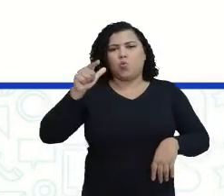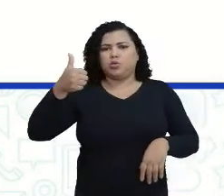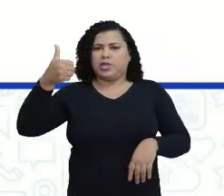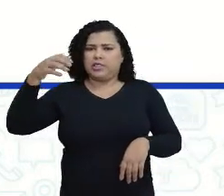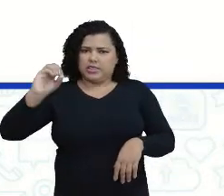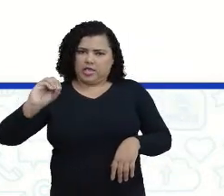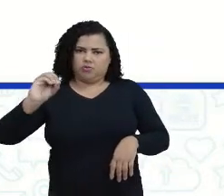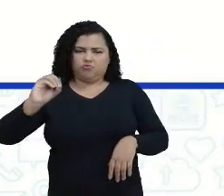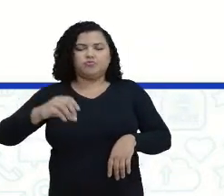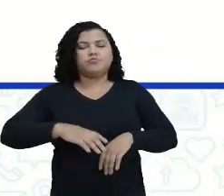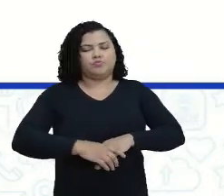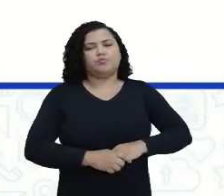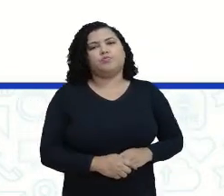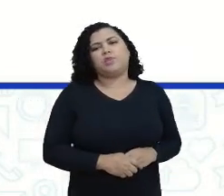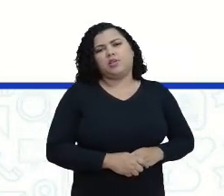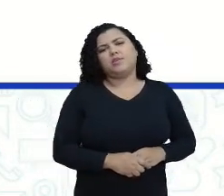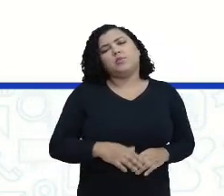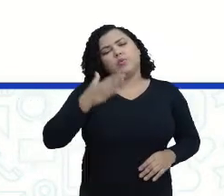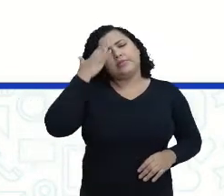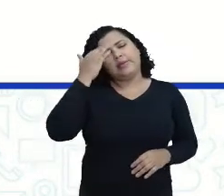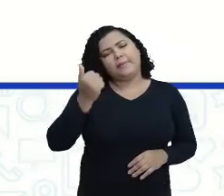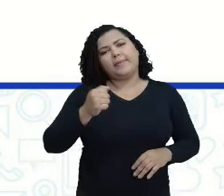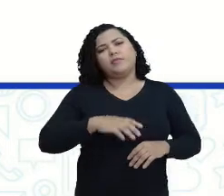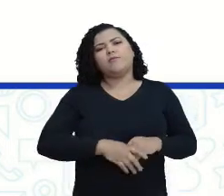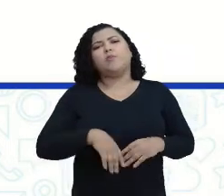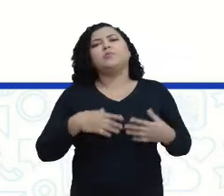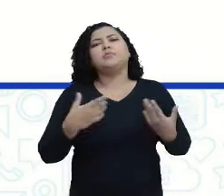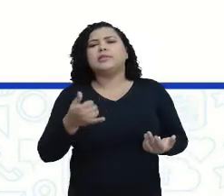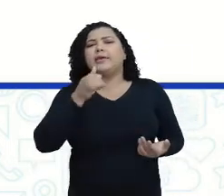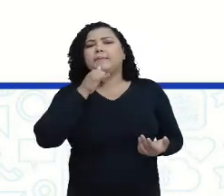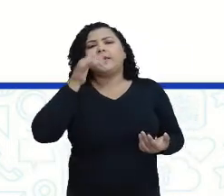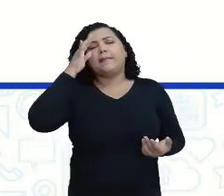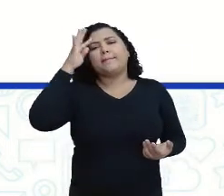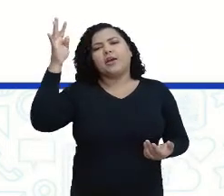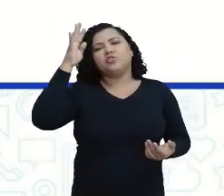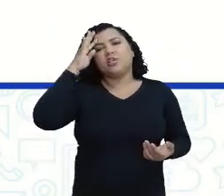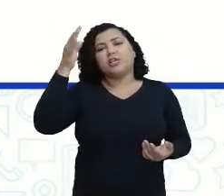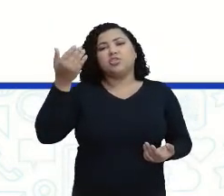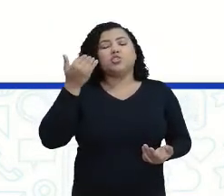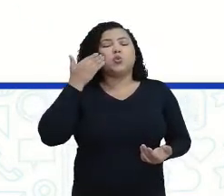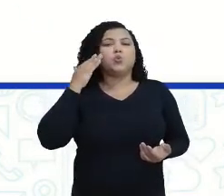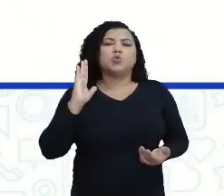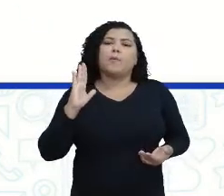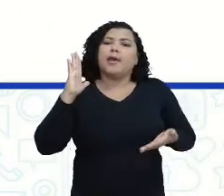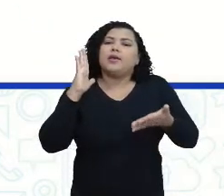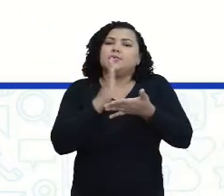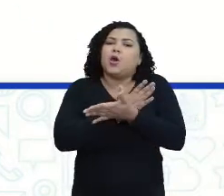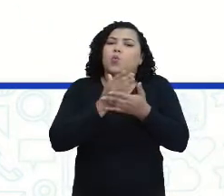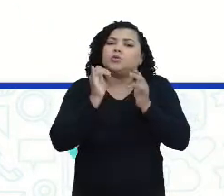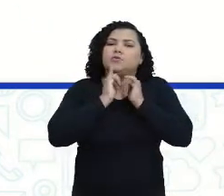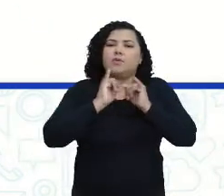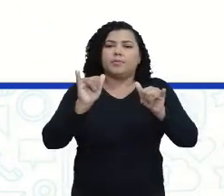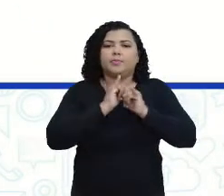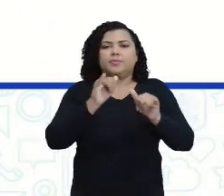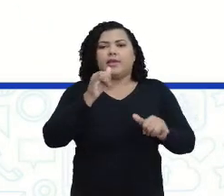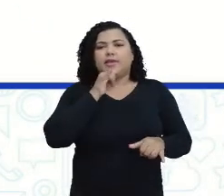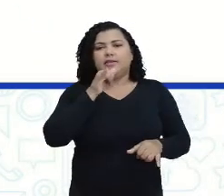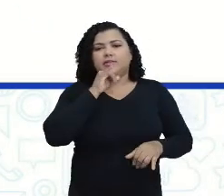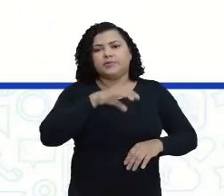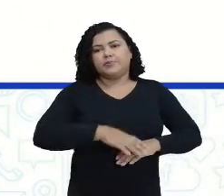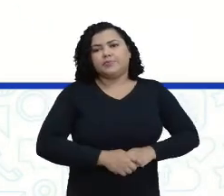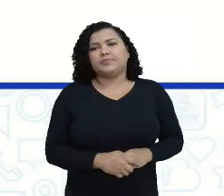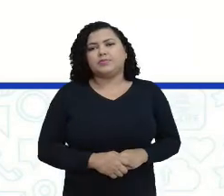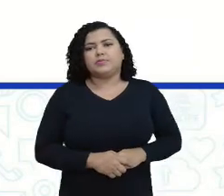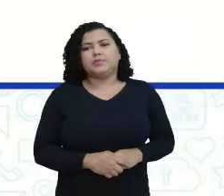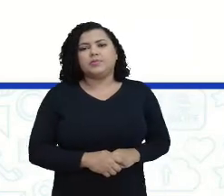quem vai correndo, tá certo? Então, sabendo disso, vamos supor que nós não soubéssemos alguma dessas informações. No caso aqui, eu